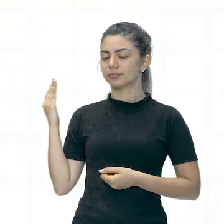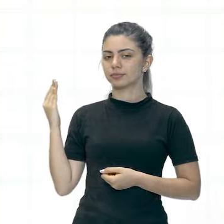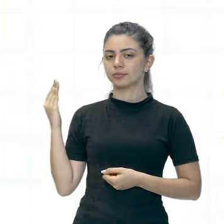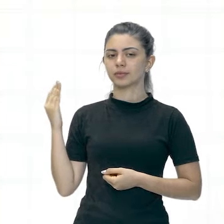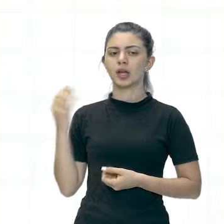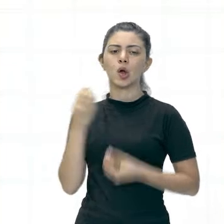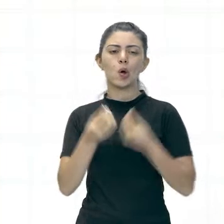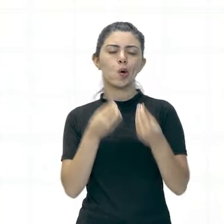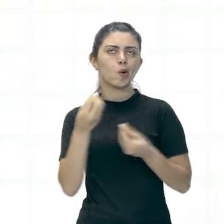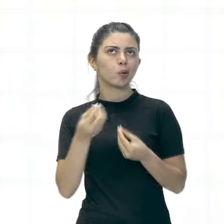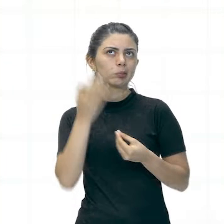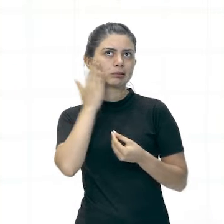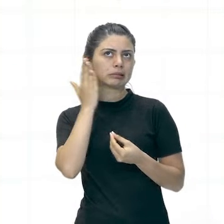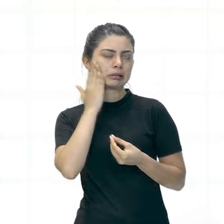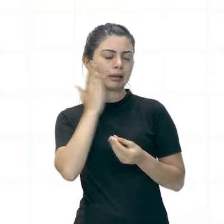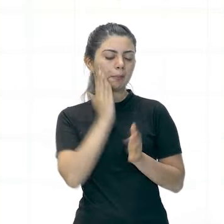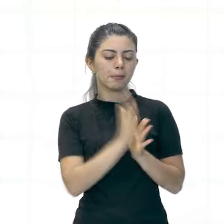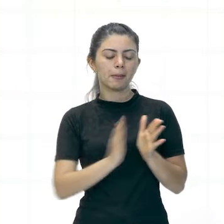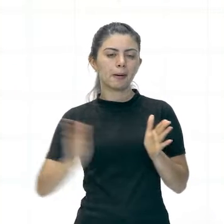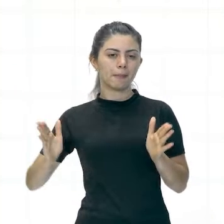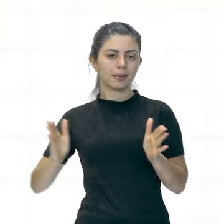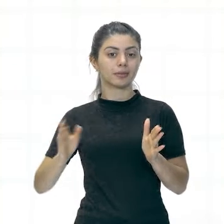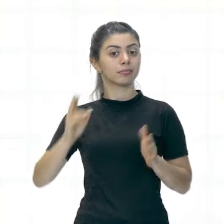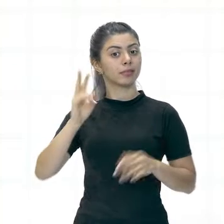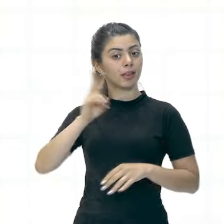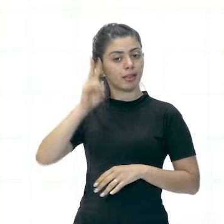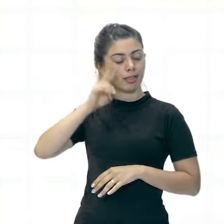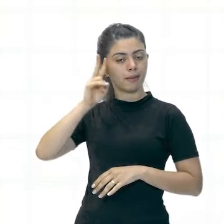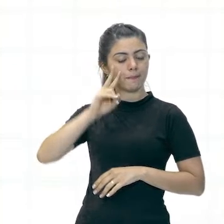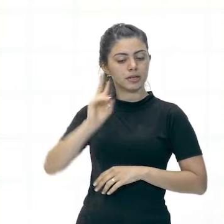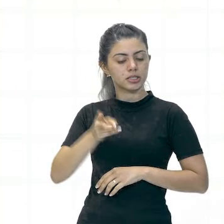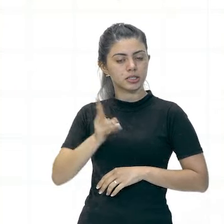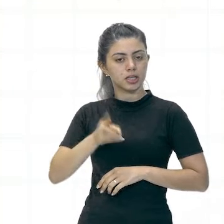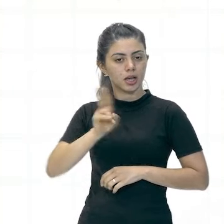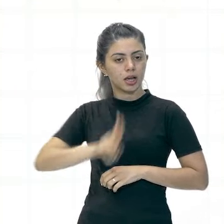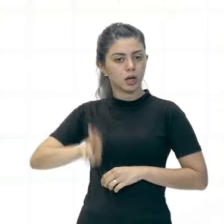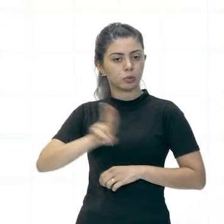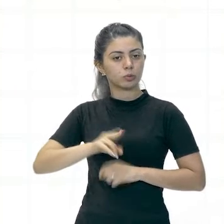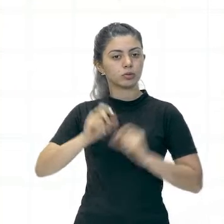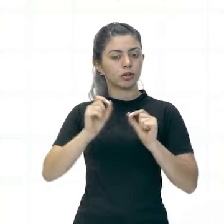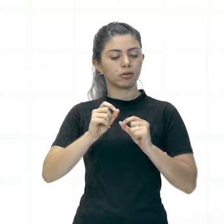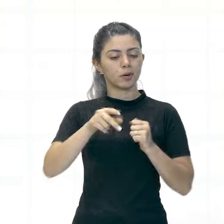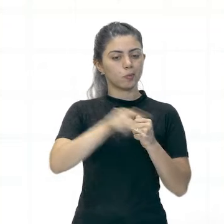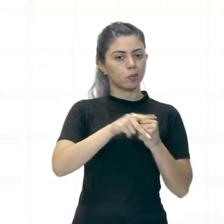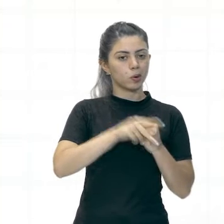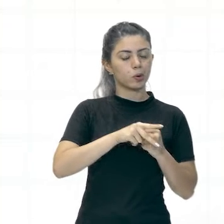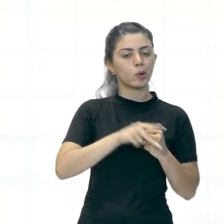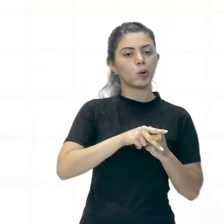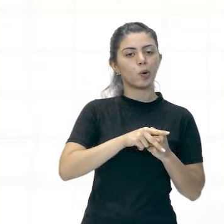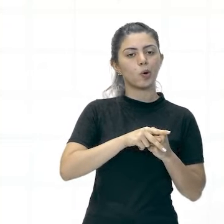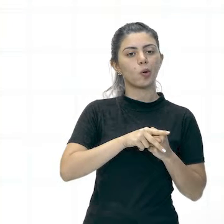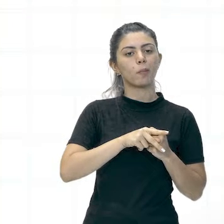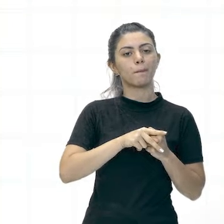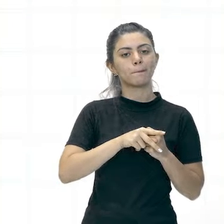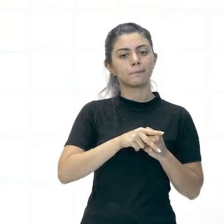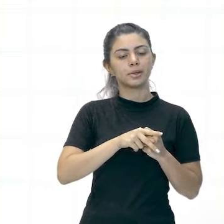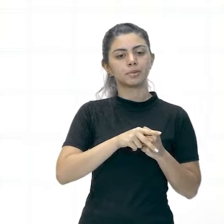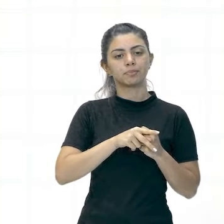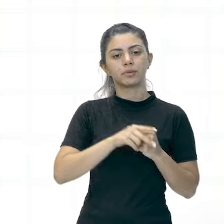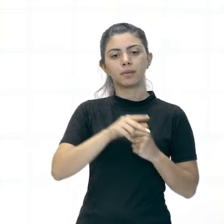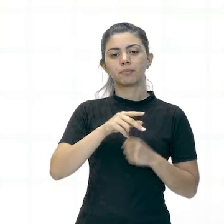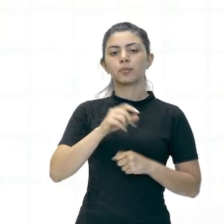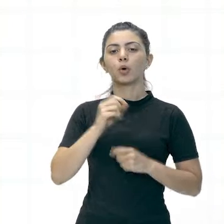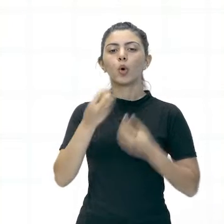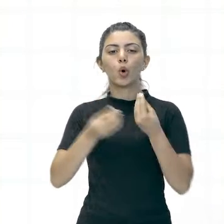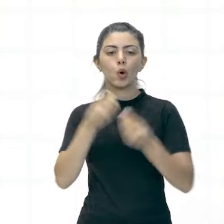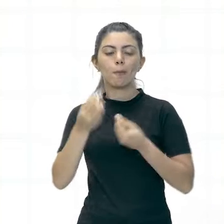a ordem? Eu vou sempre utilizar os pronomes pessoais, ou os nomes, né, que os